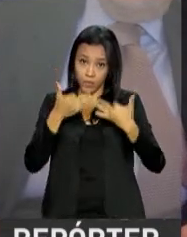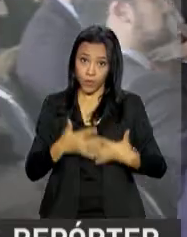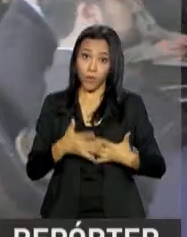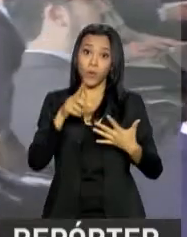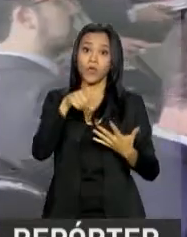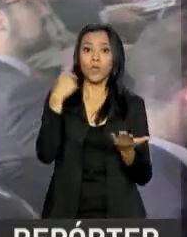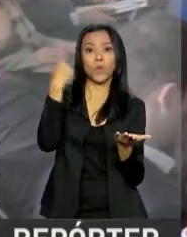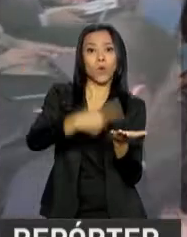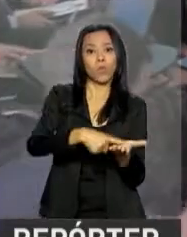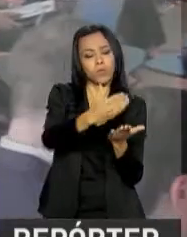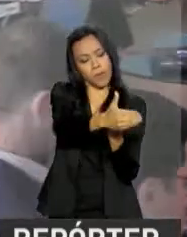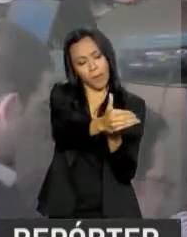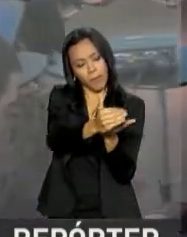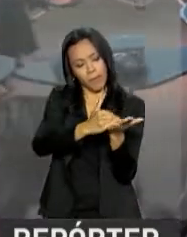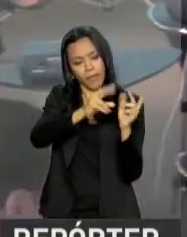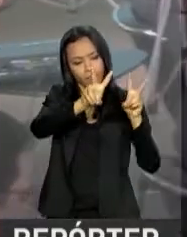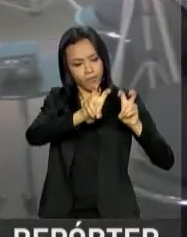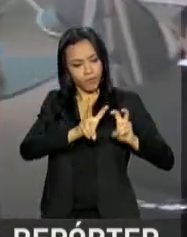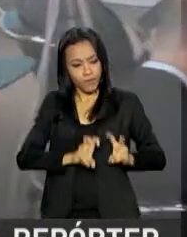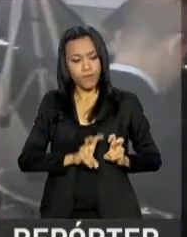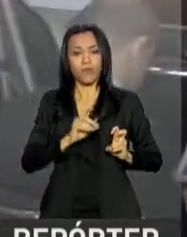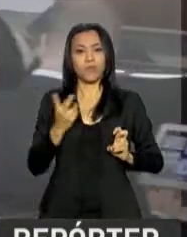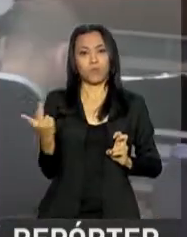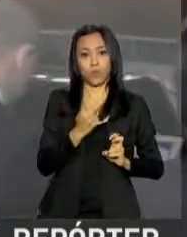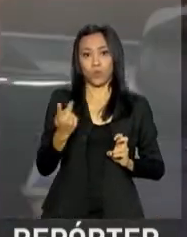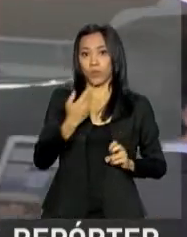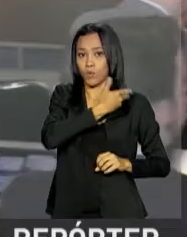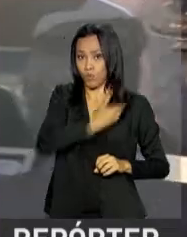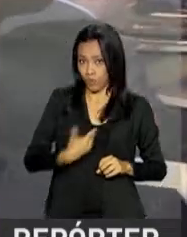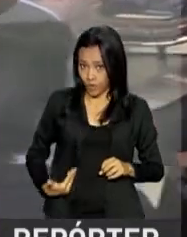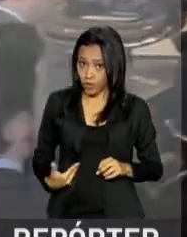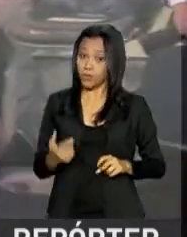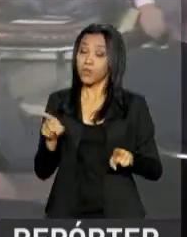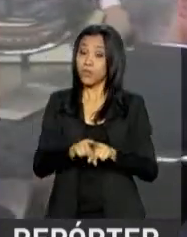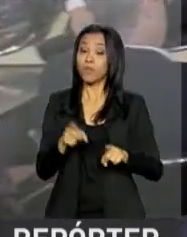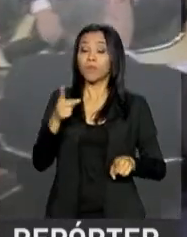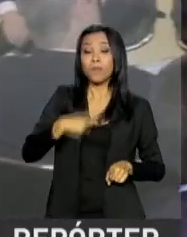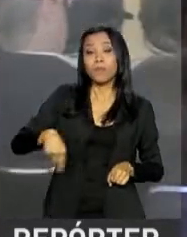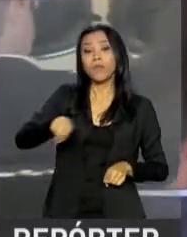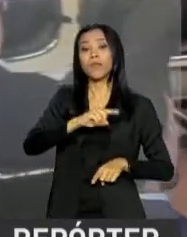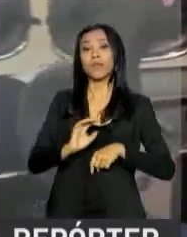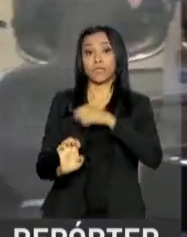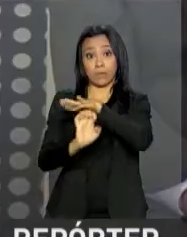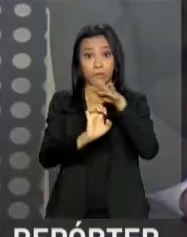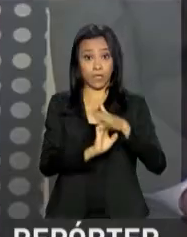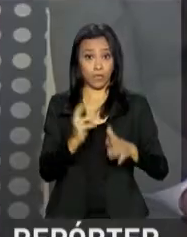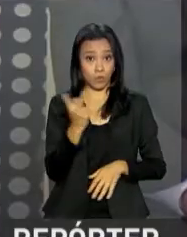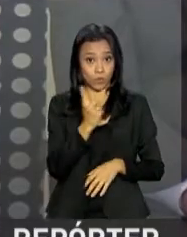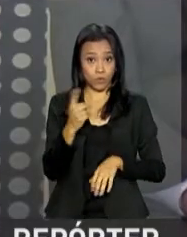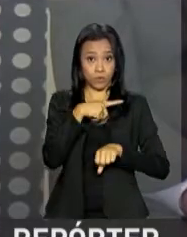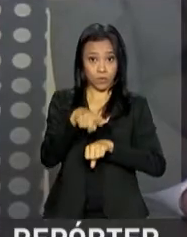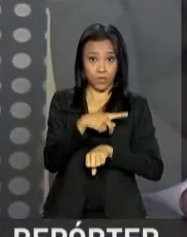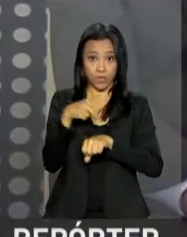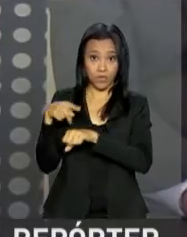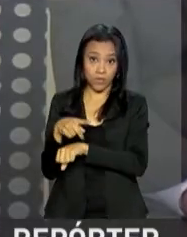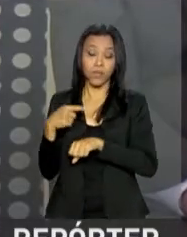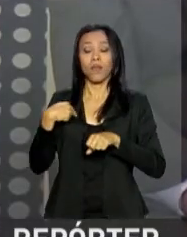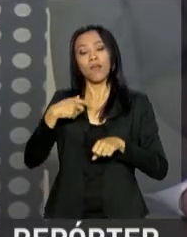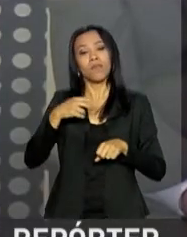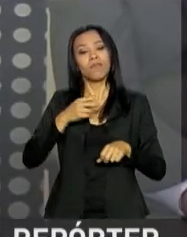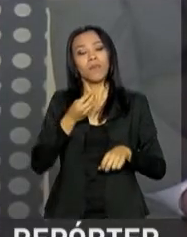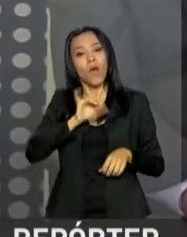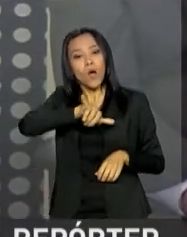agenda que inclui conversas não só entre os governos mas também com o setor privado dos dois países permite explorar as oportunidades